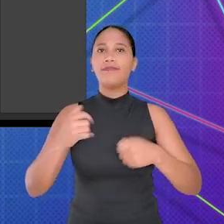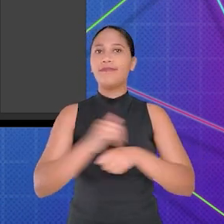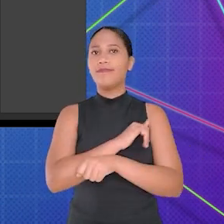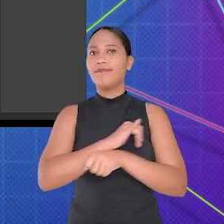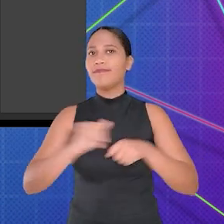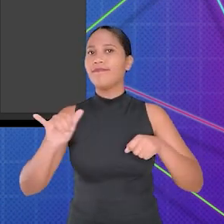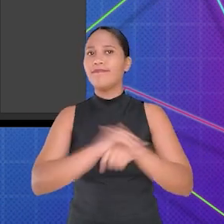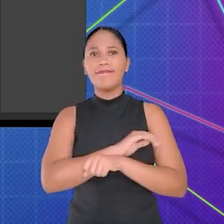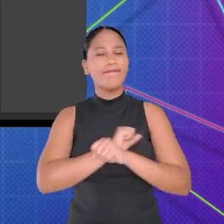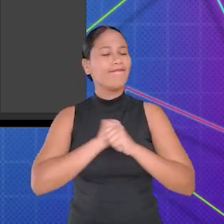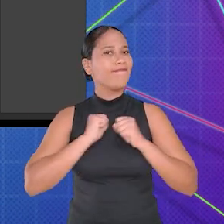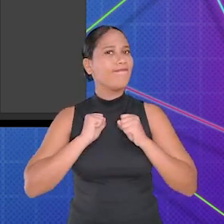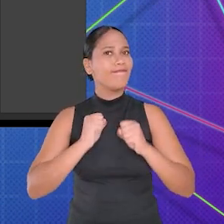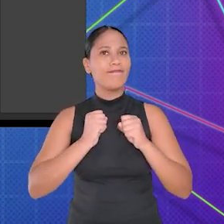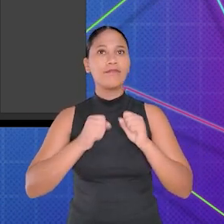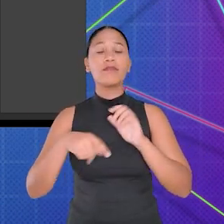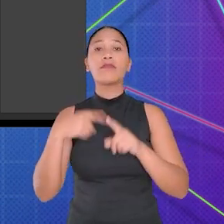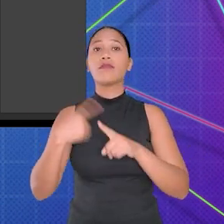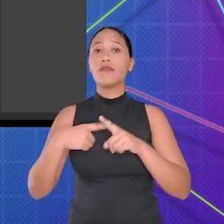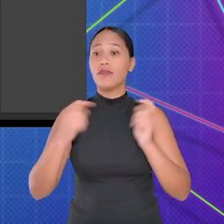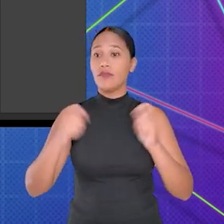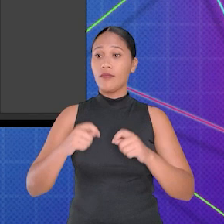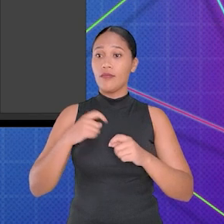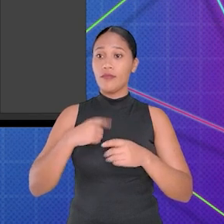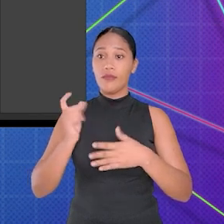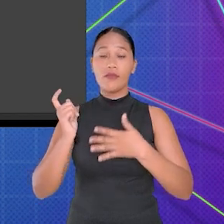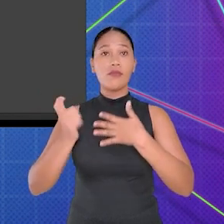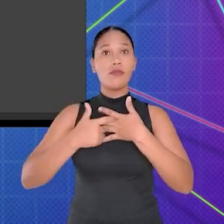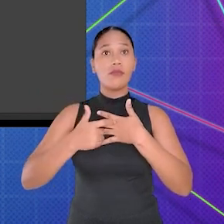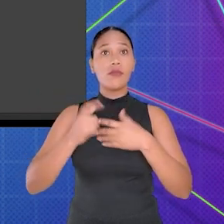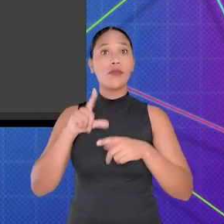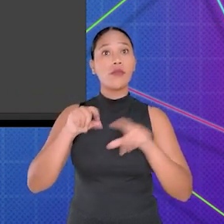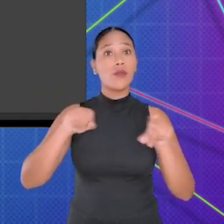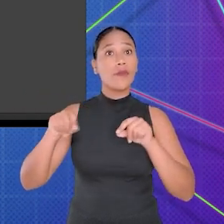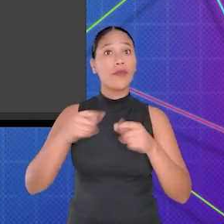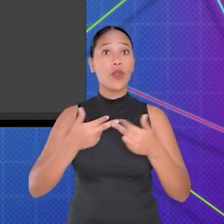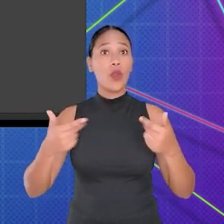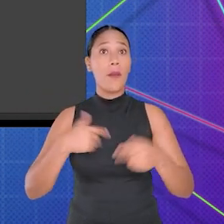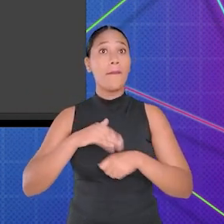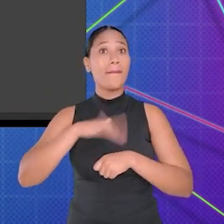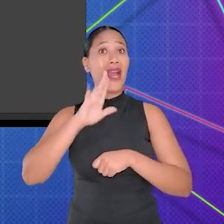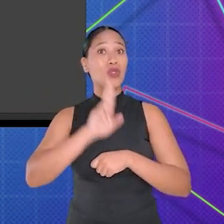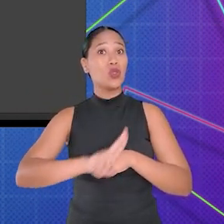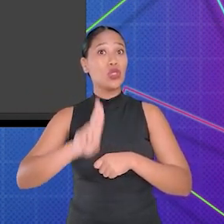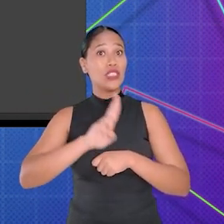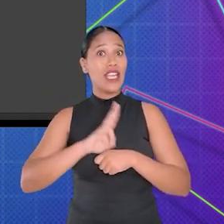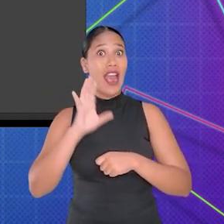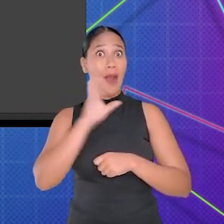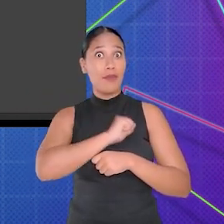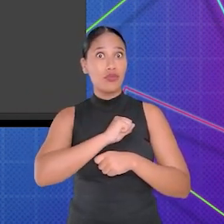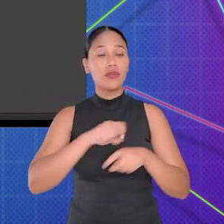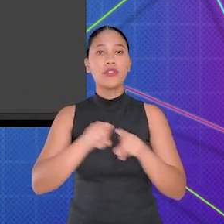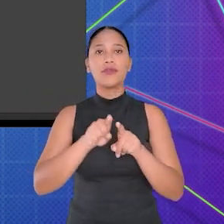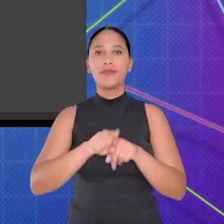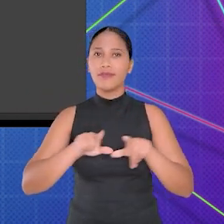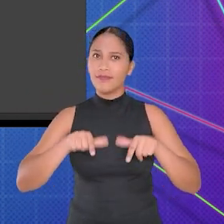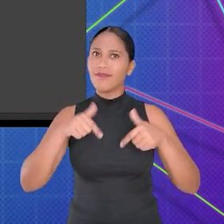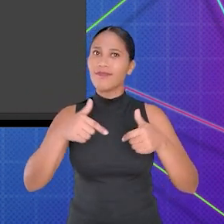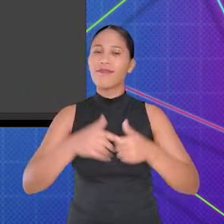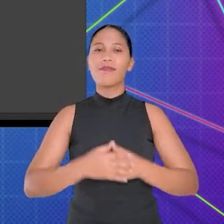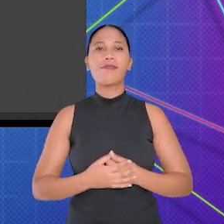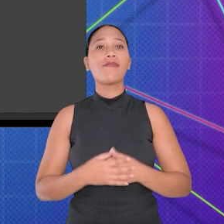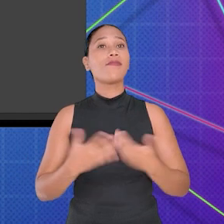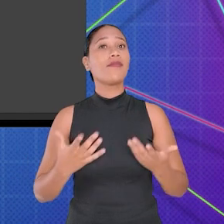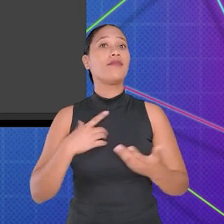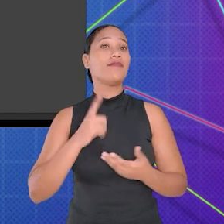fluxo de trabalho no Blender. Com eles, é possível acessar as ferramentas e funcionalidades mais utilizadas de maneira rápida e